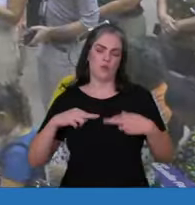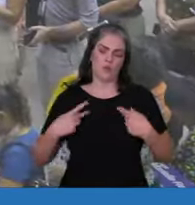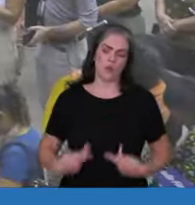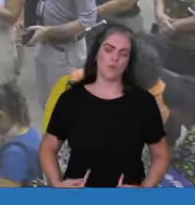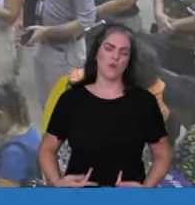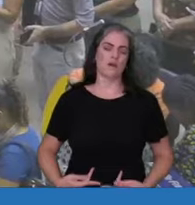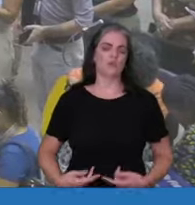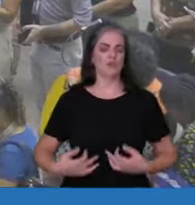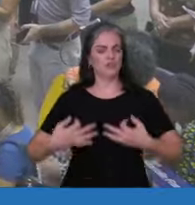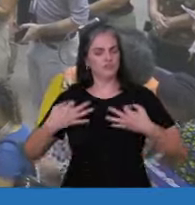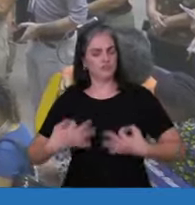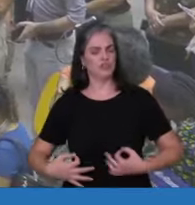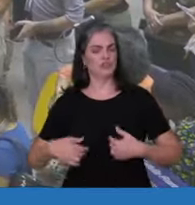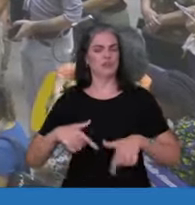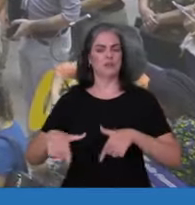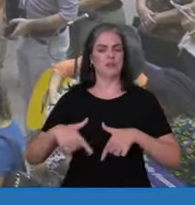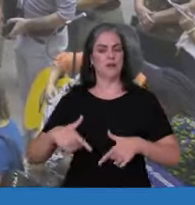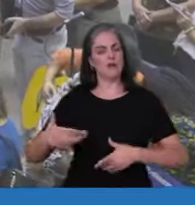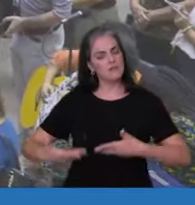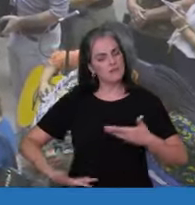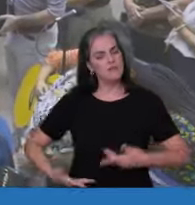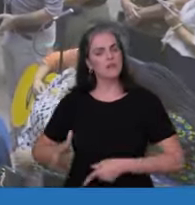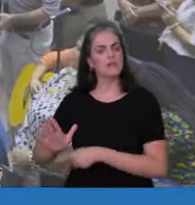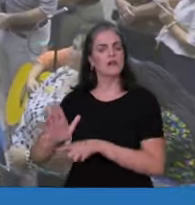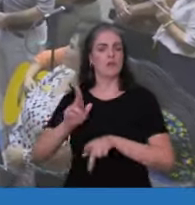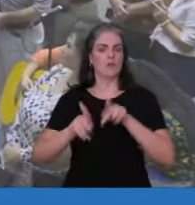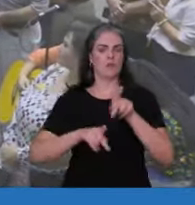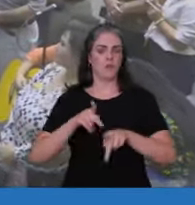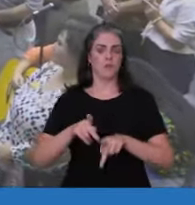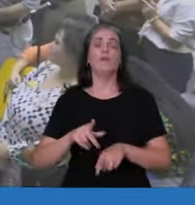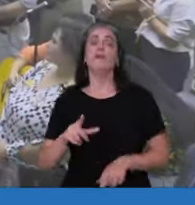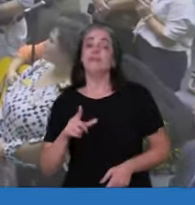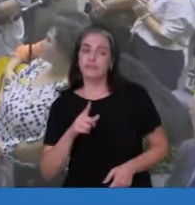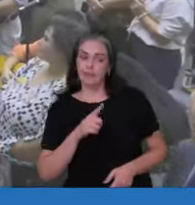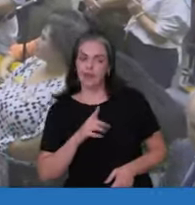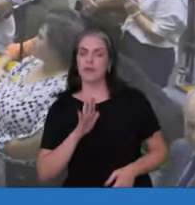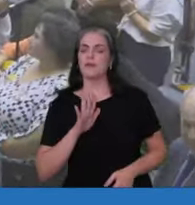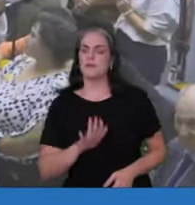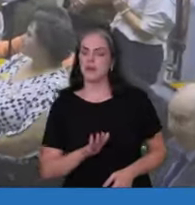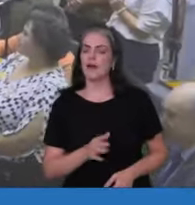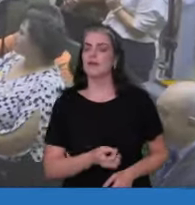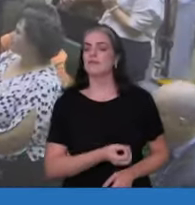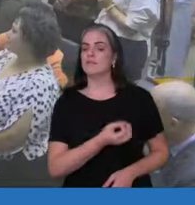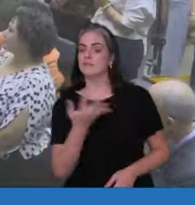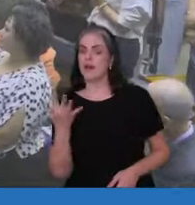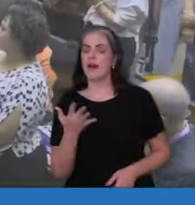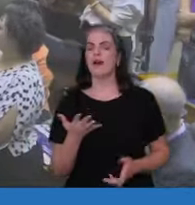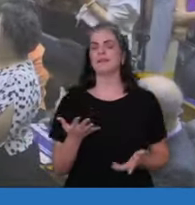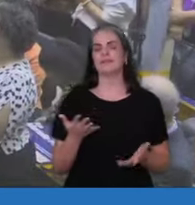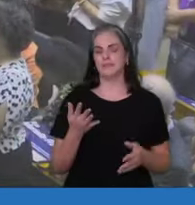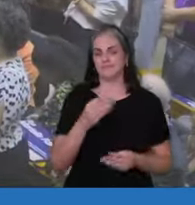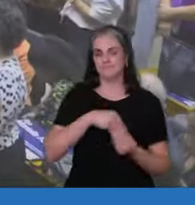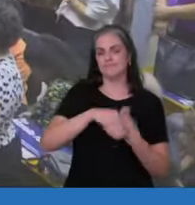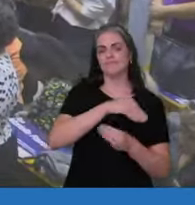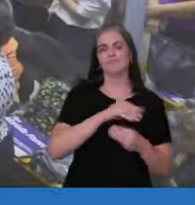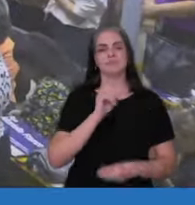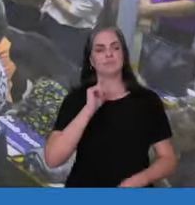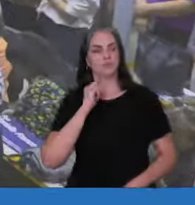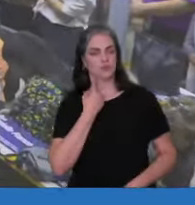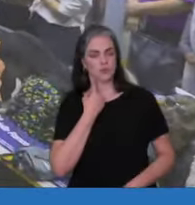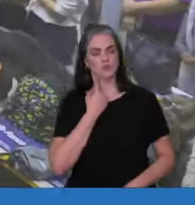serviço do povo brasileiro, como existe, mas tantas vezes é subsumida pela atuação daqueles que